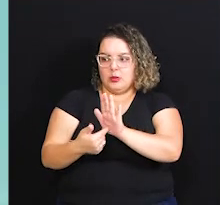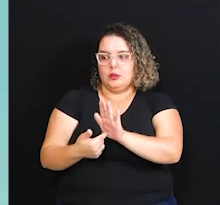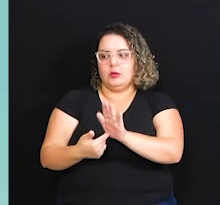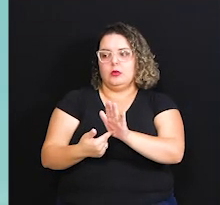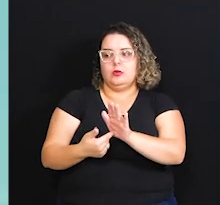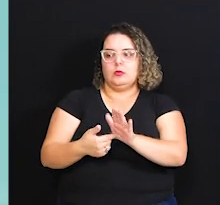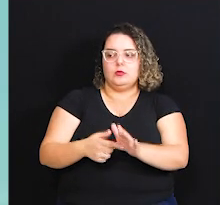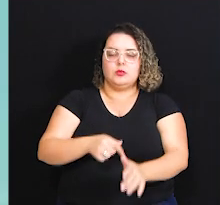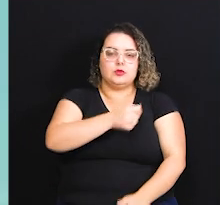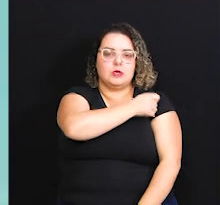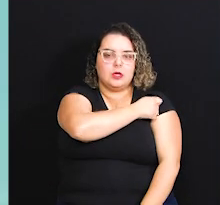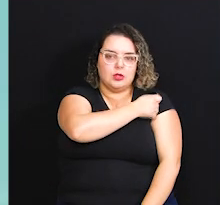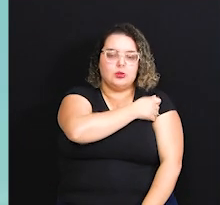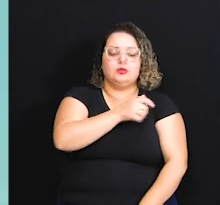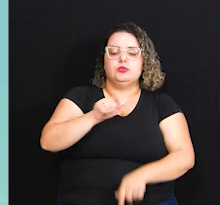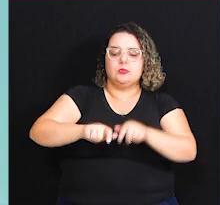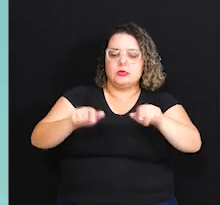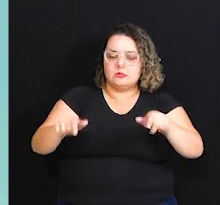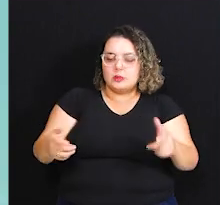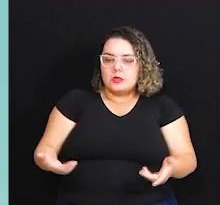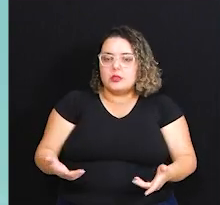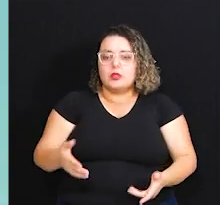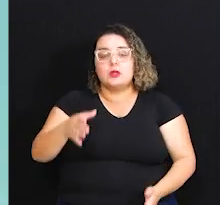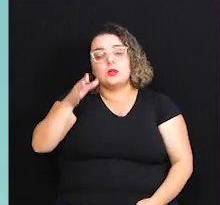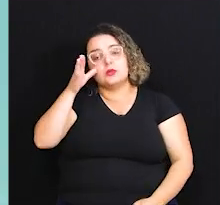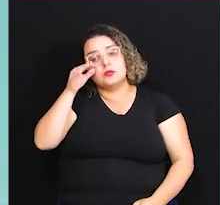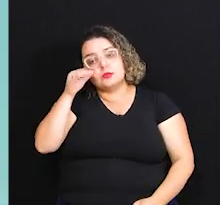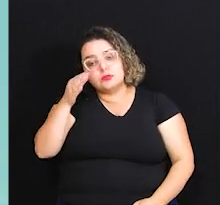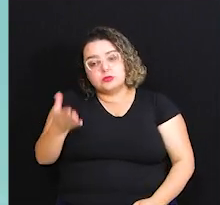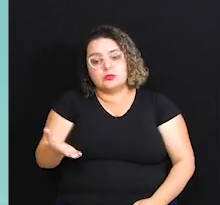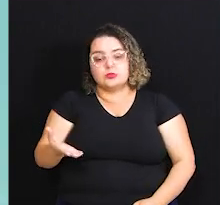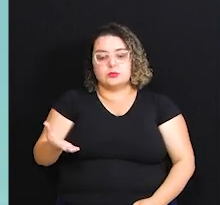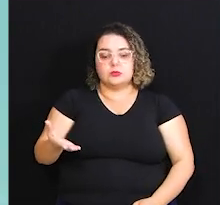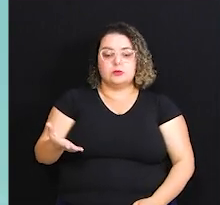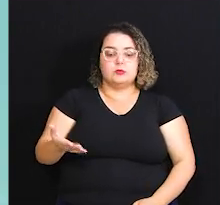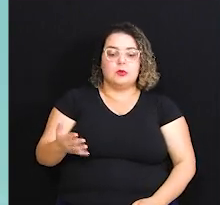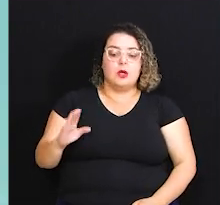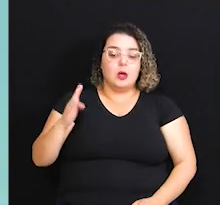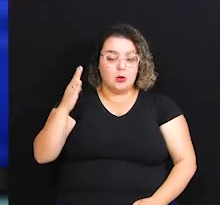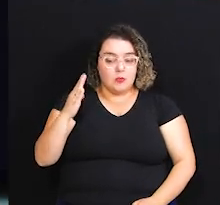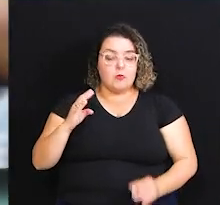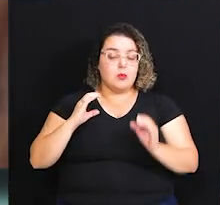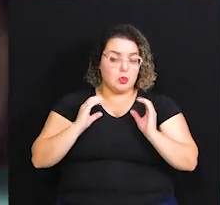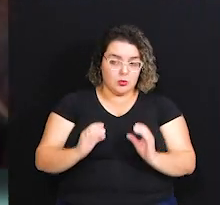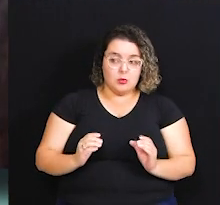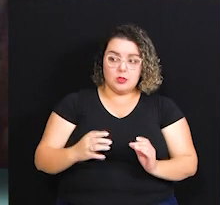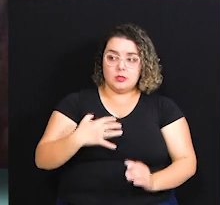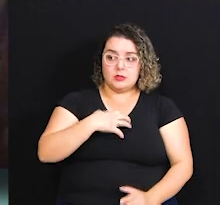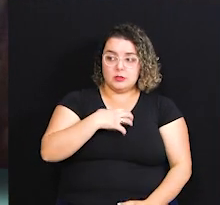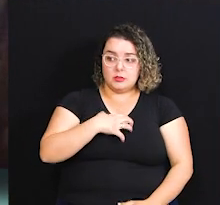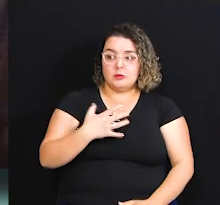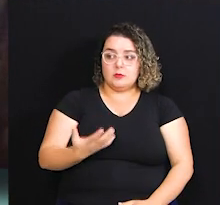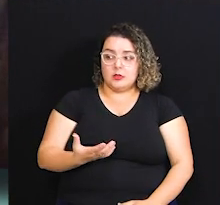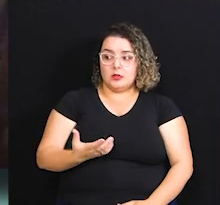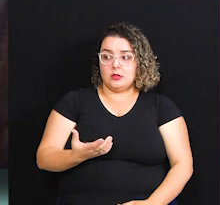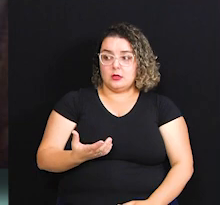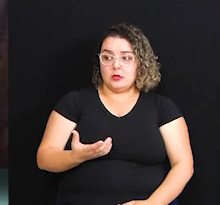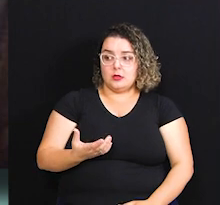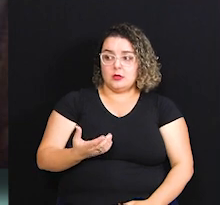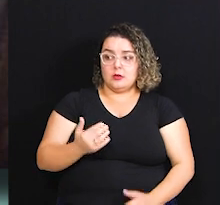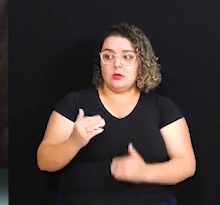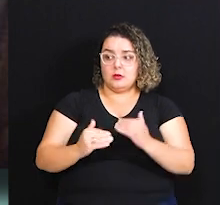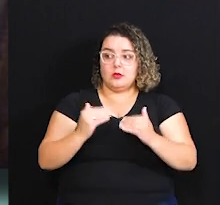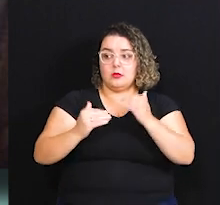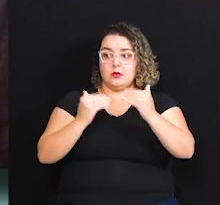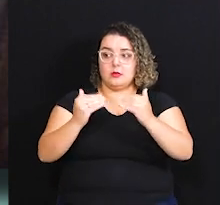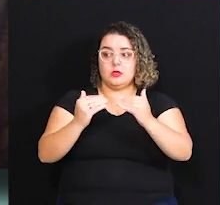animais, para os alunos, para as pessoas, curiosidades, a biologia, comportamento desses animais, nós desenvolvemos também um